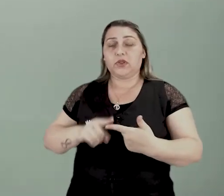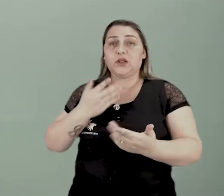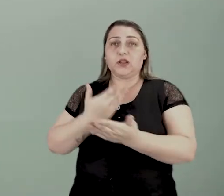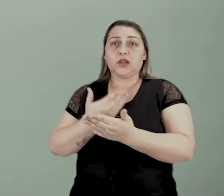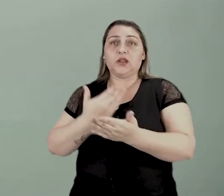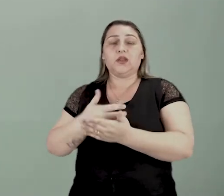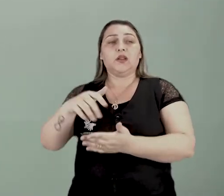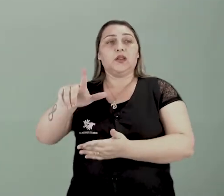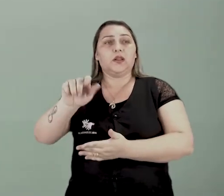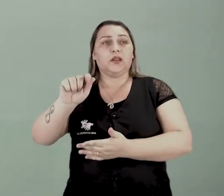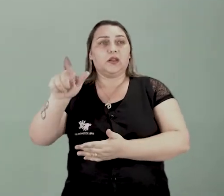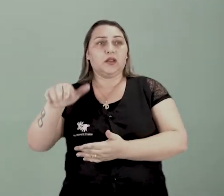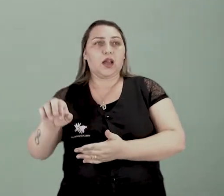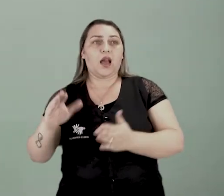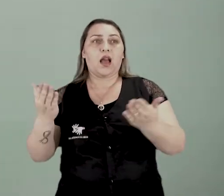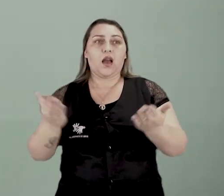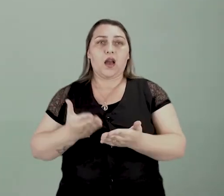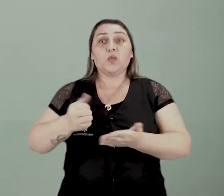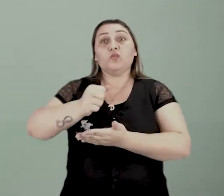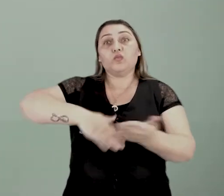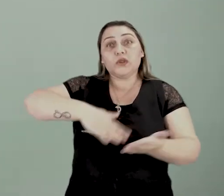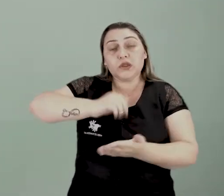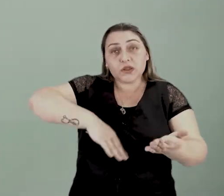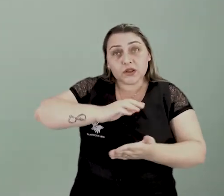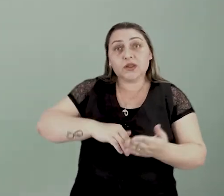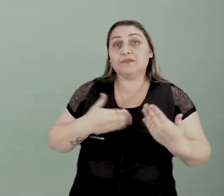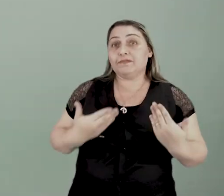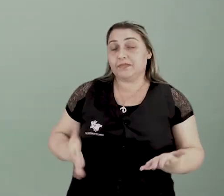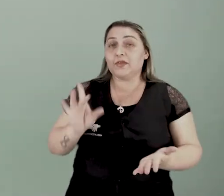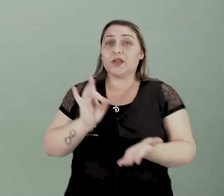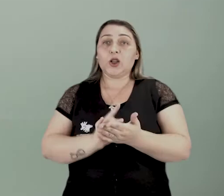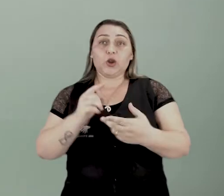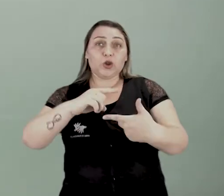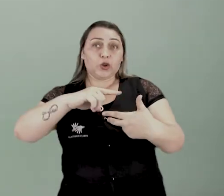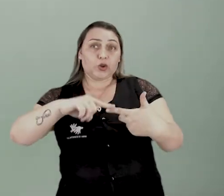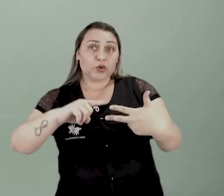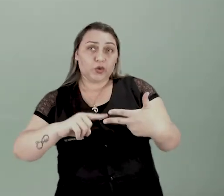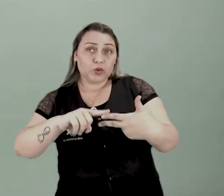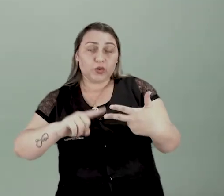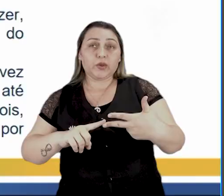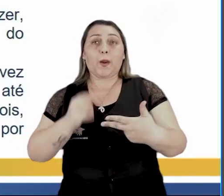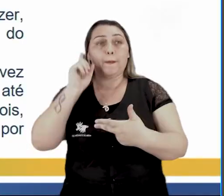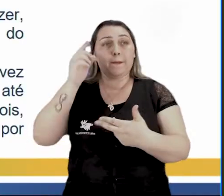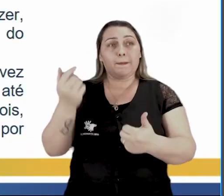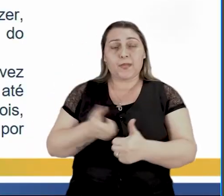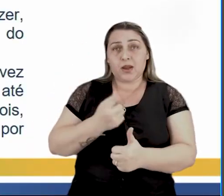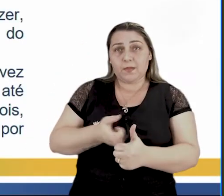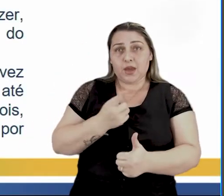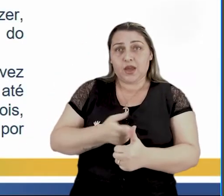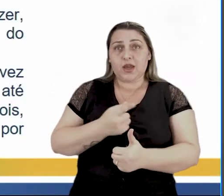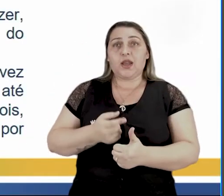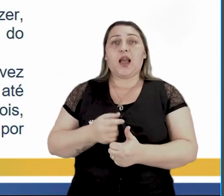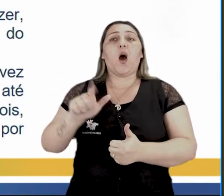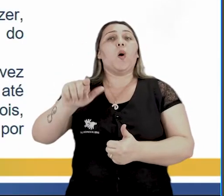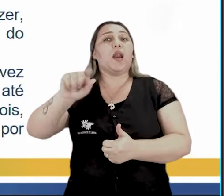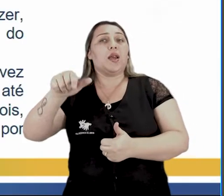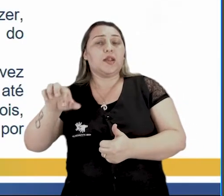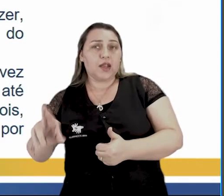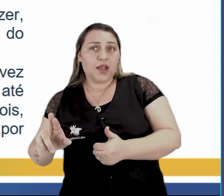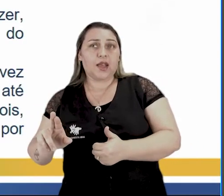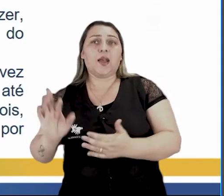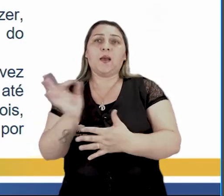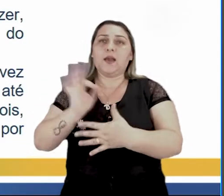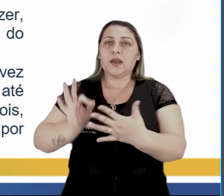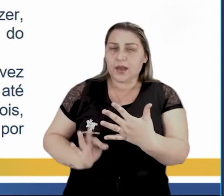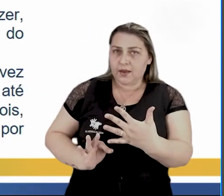sobre lazer, nós vamos fazer um exercíciozinho. Na verdade, são 2 exercícios e esse é o primeiro. Quanto ao lazer como